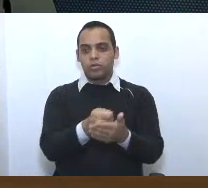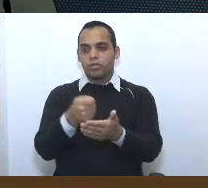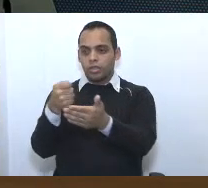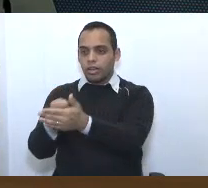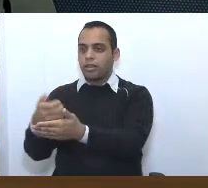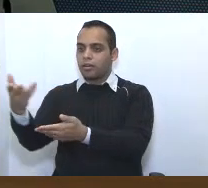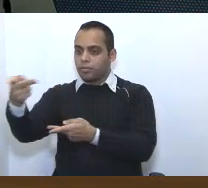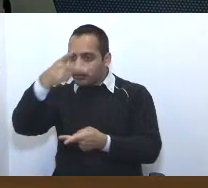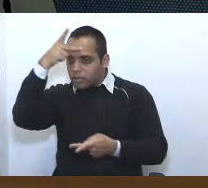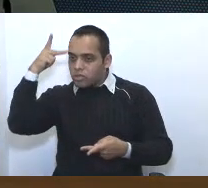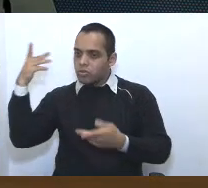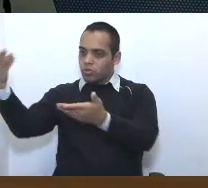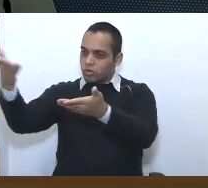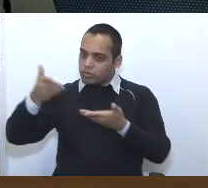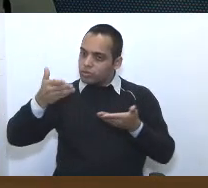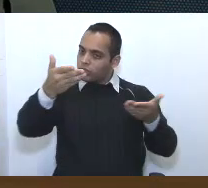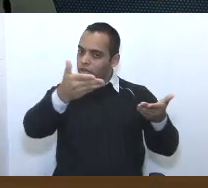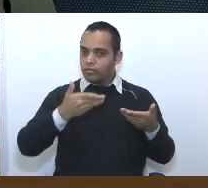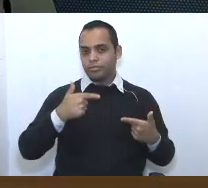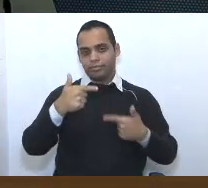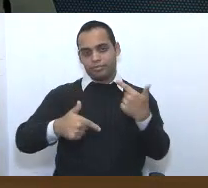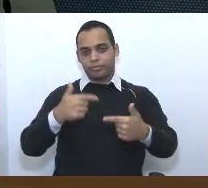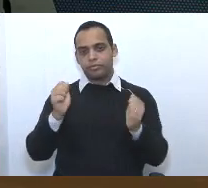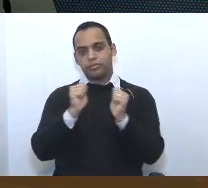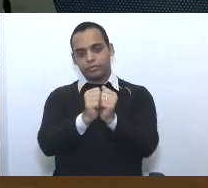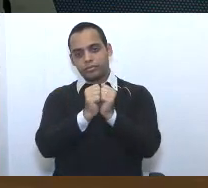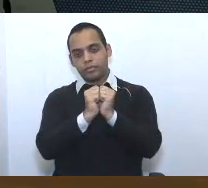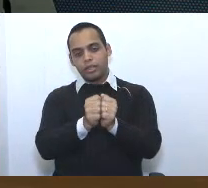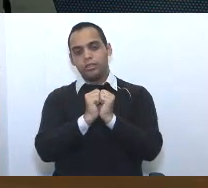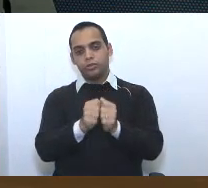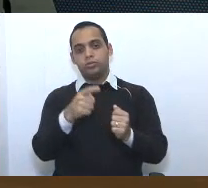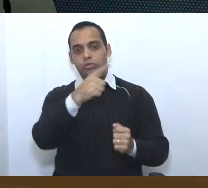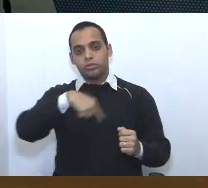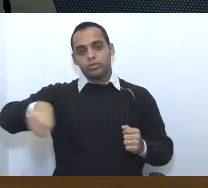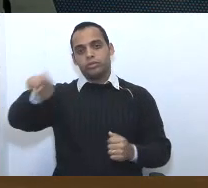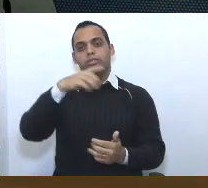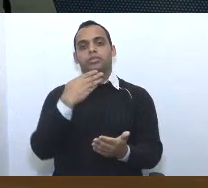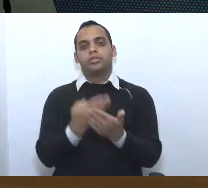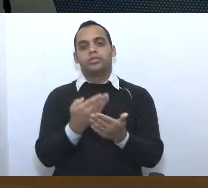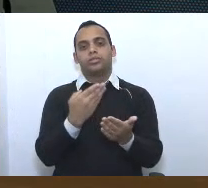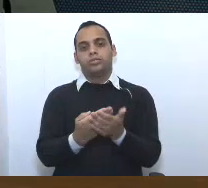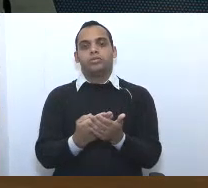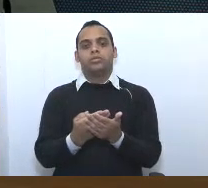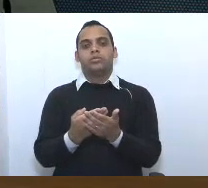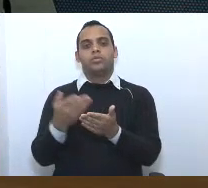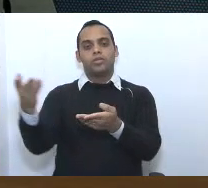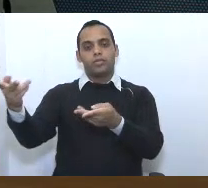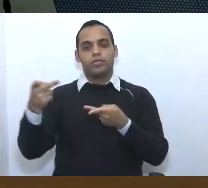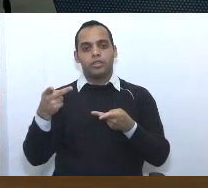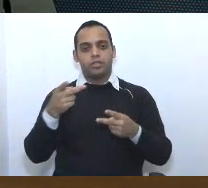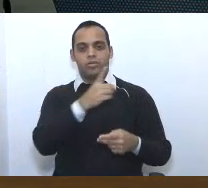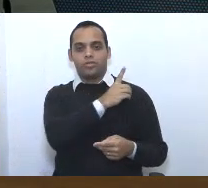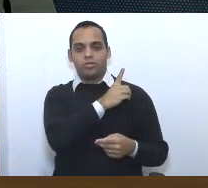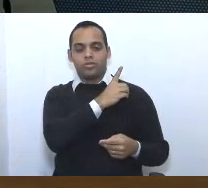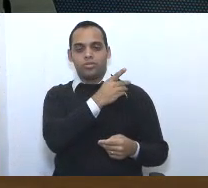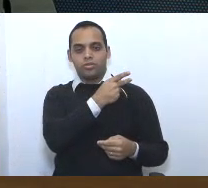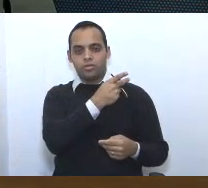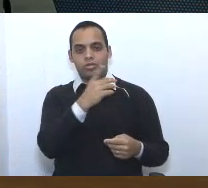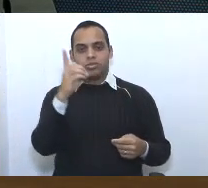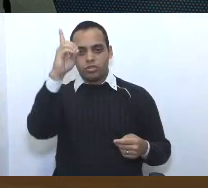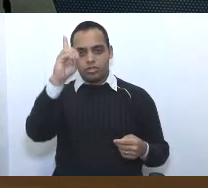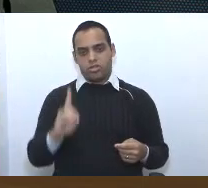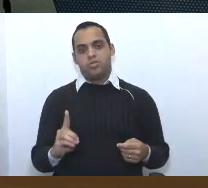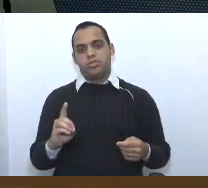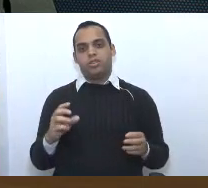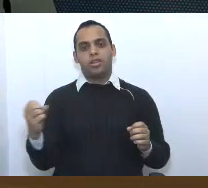nós estamos fazendo agora, inclusive, um estudo com relação à vinda desta nova diretoria do DCC, se ela permanece